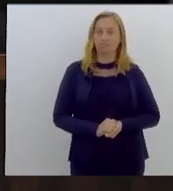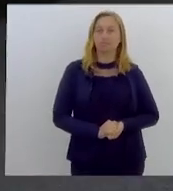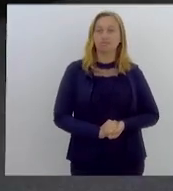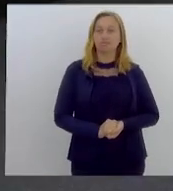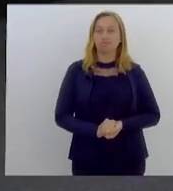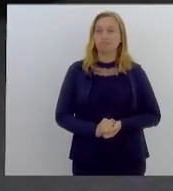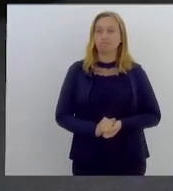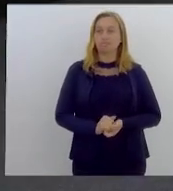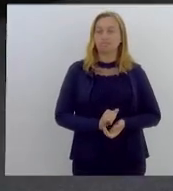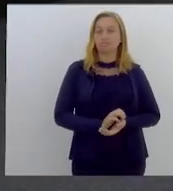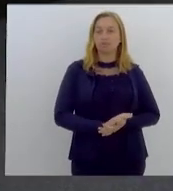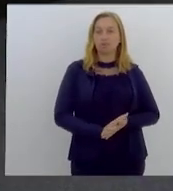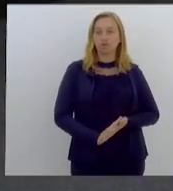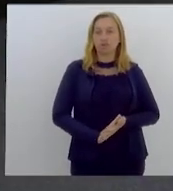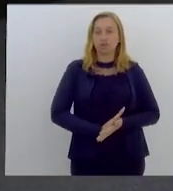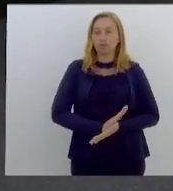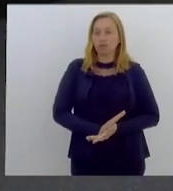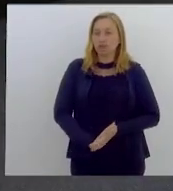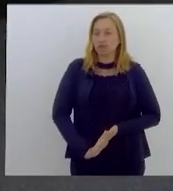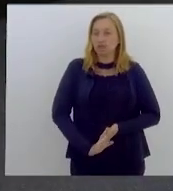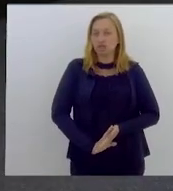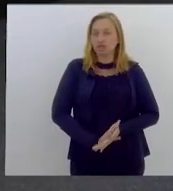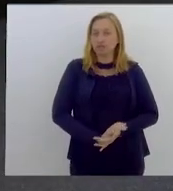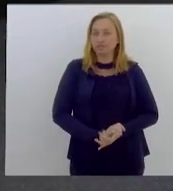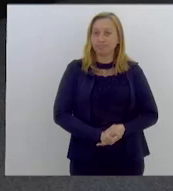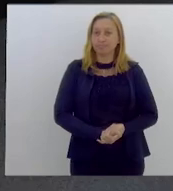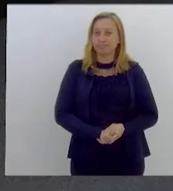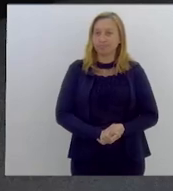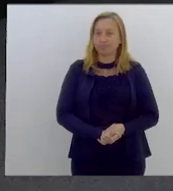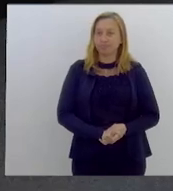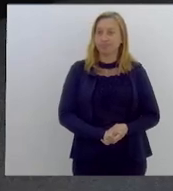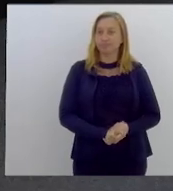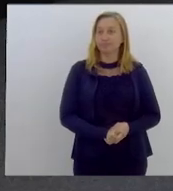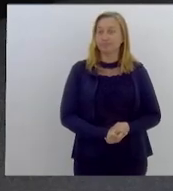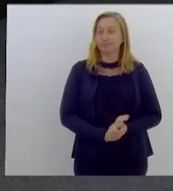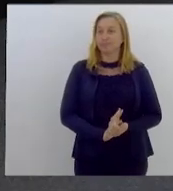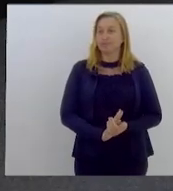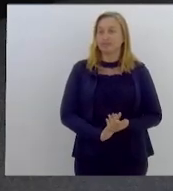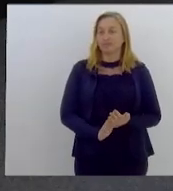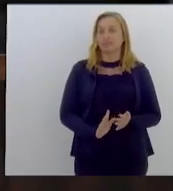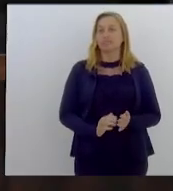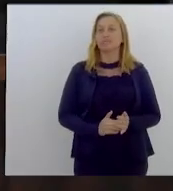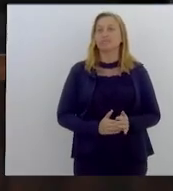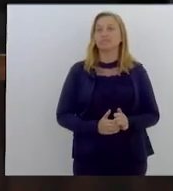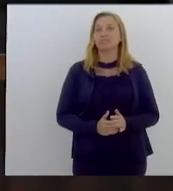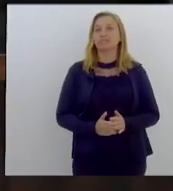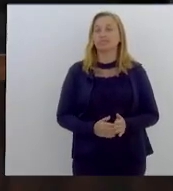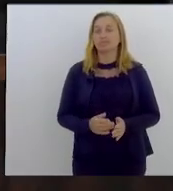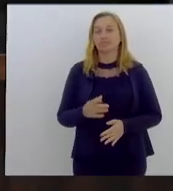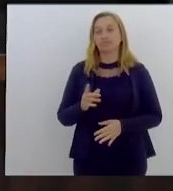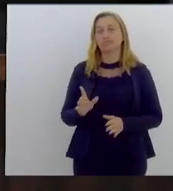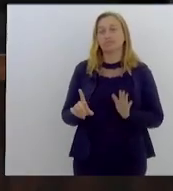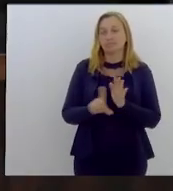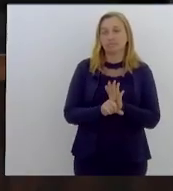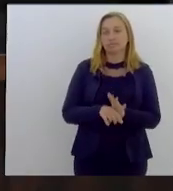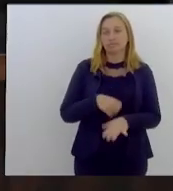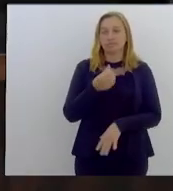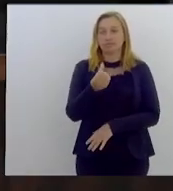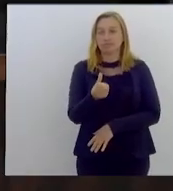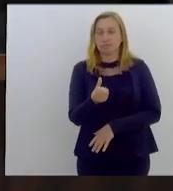Aditivo, é isso que eu estou dizendo. E botando até, pode ser, senhor? Aditivo. Citando o que prevê a lei 6.504